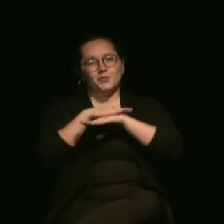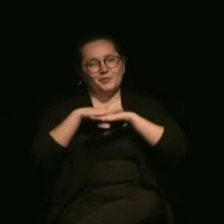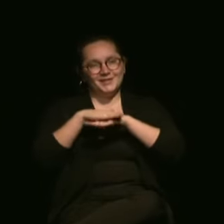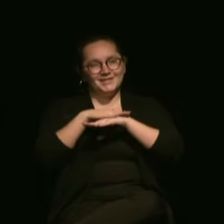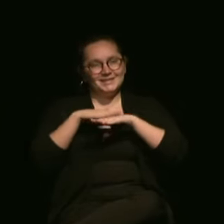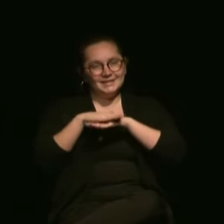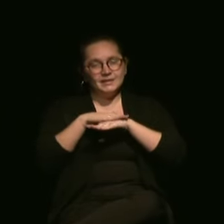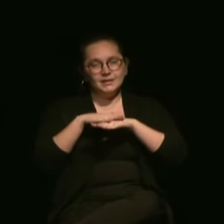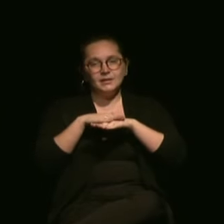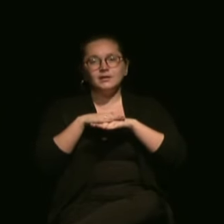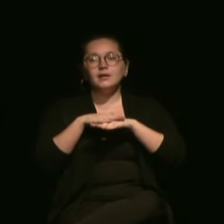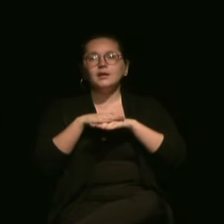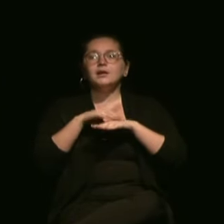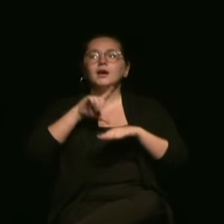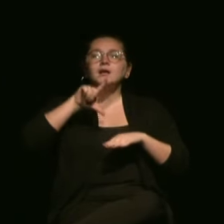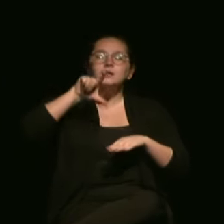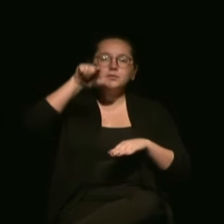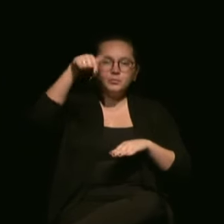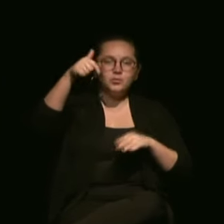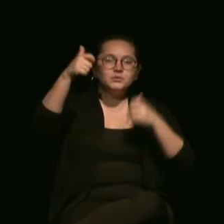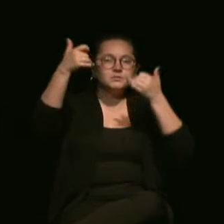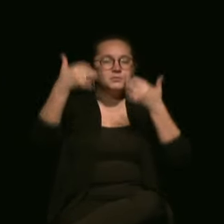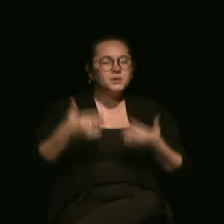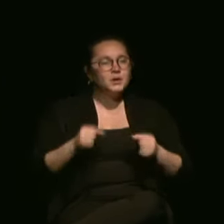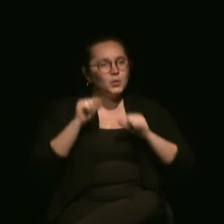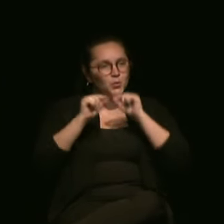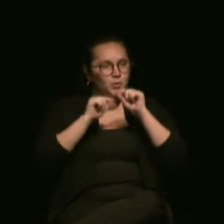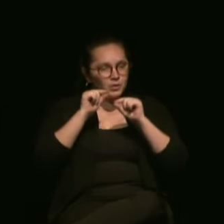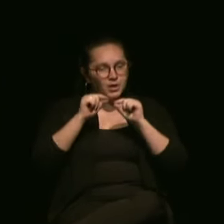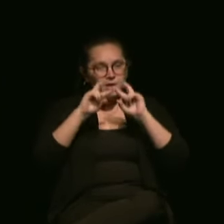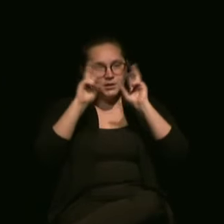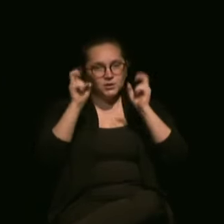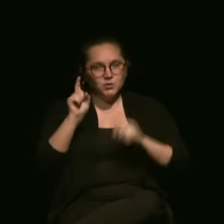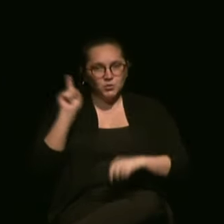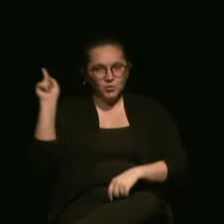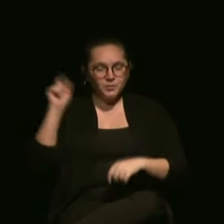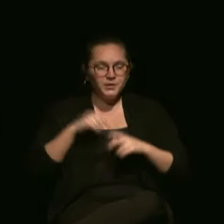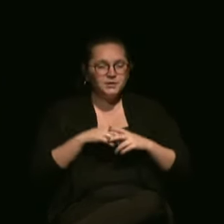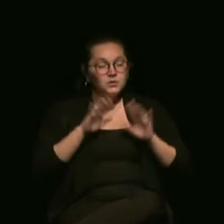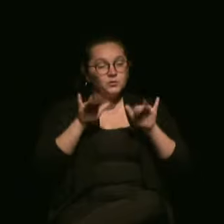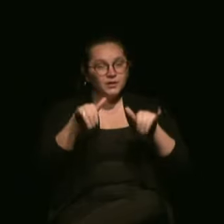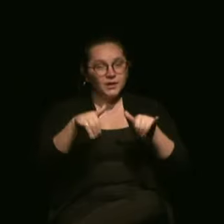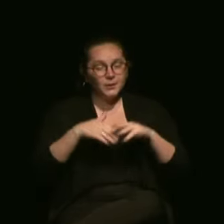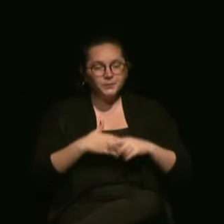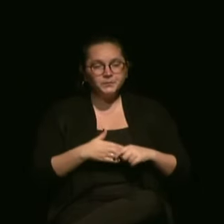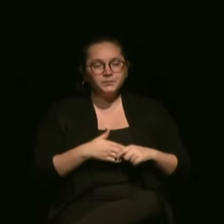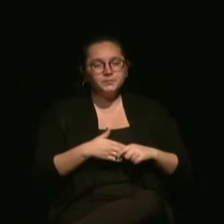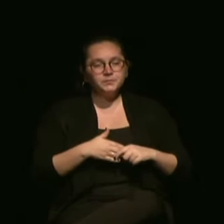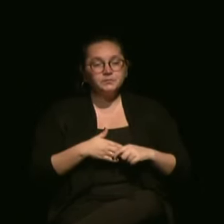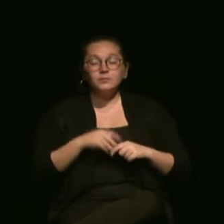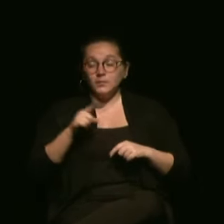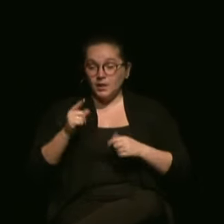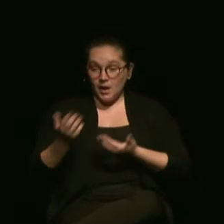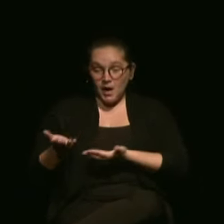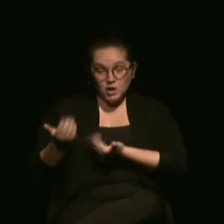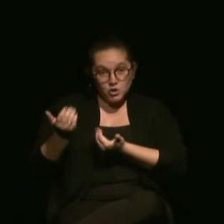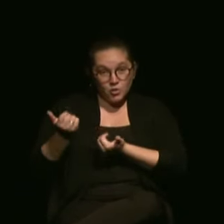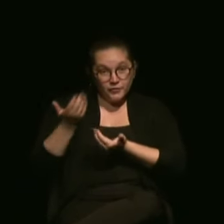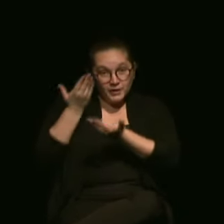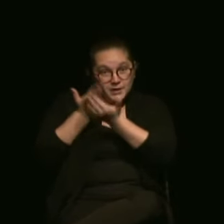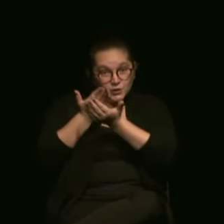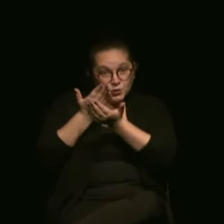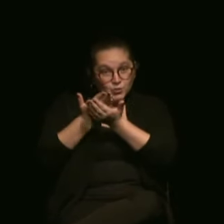Lins, que vocês vão estar com ela, escreve o seguinte sobre esse final. A jovem estudante que dá o